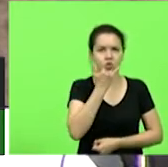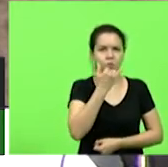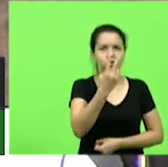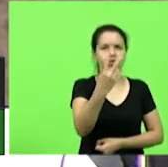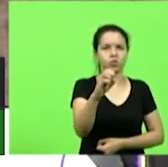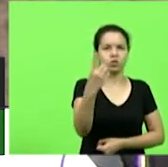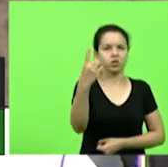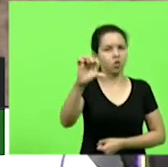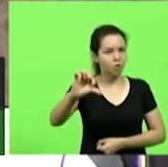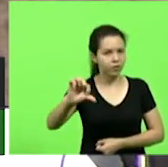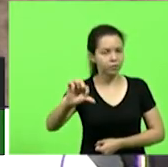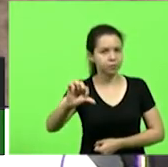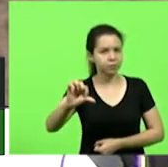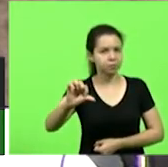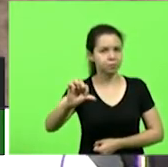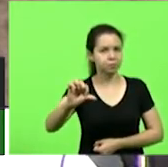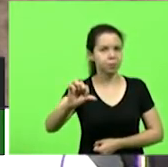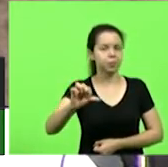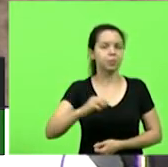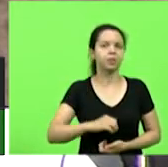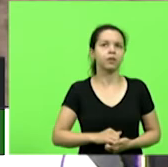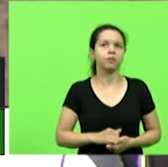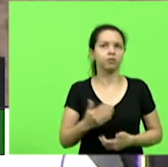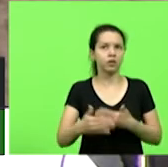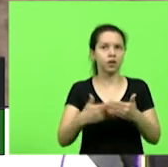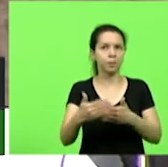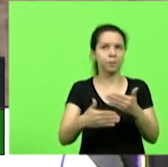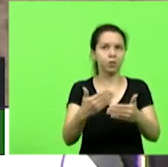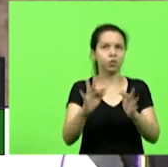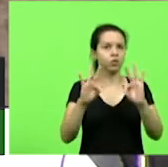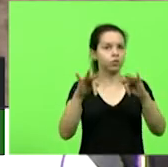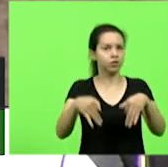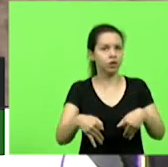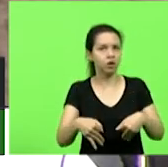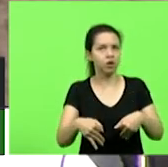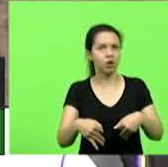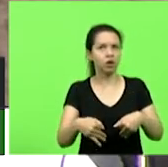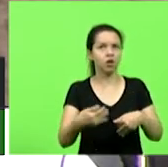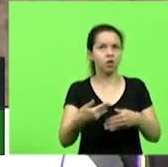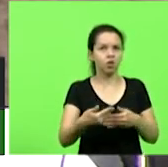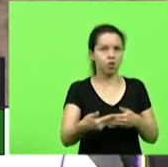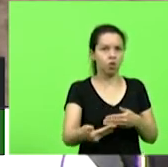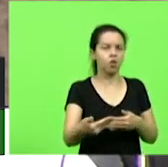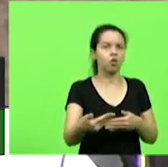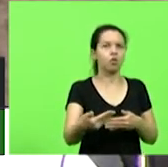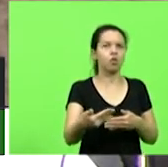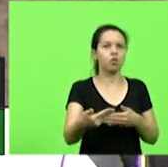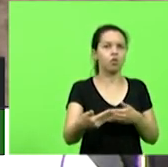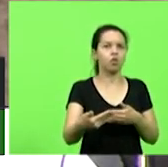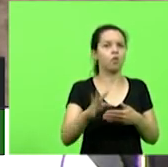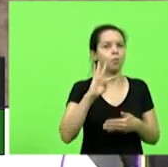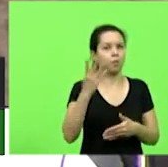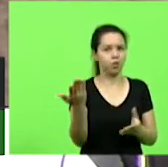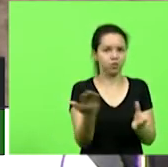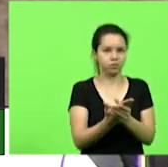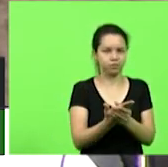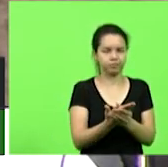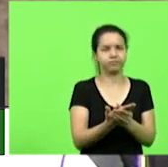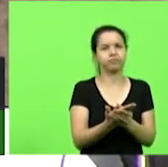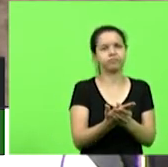2019, onde até no final acabou acarretando aí um processo de